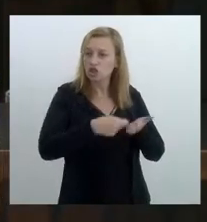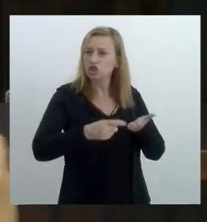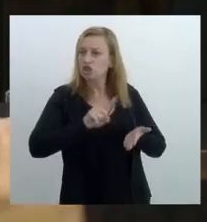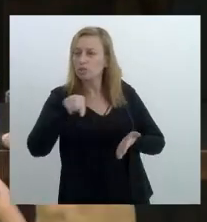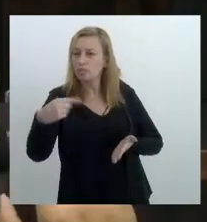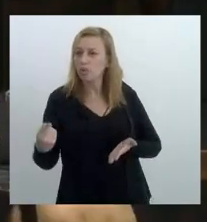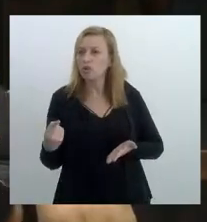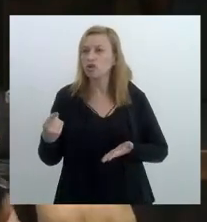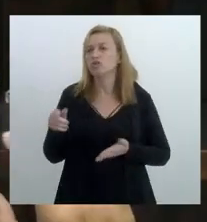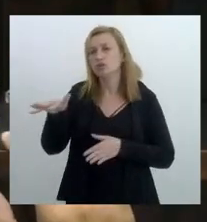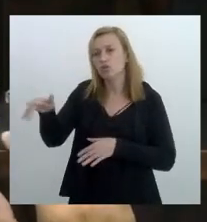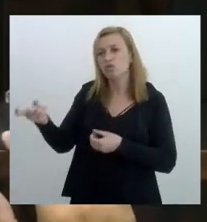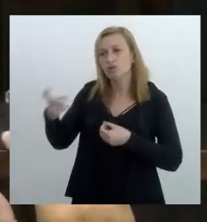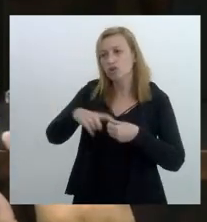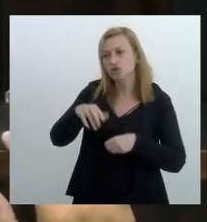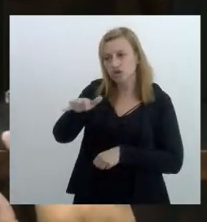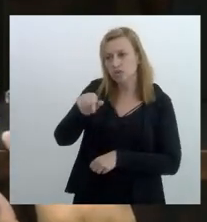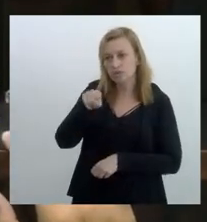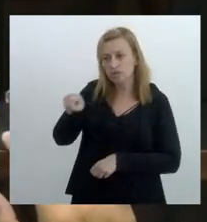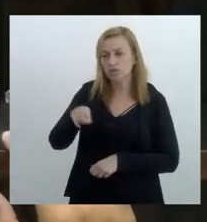seguida volto a chamar o senhor.